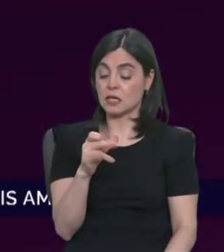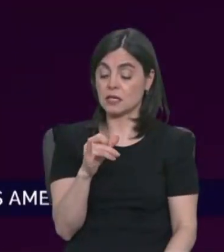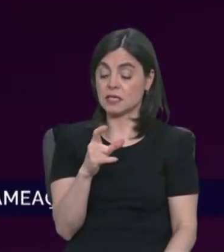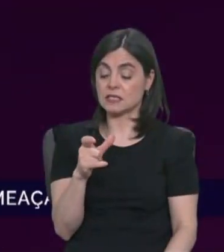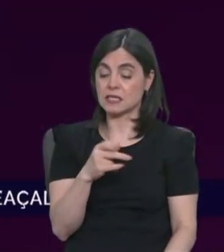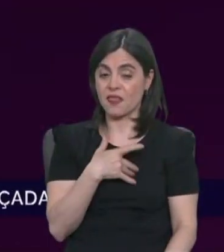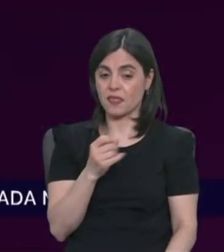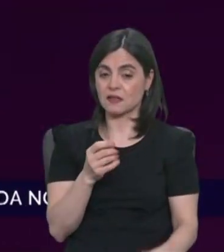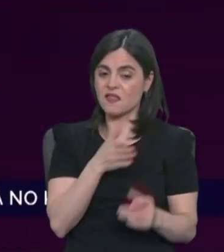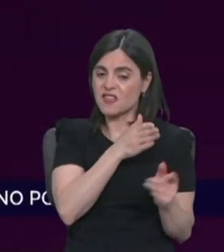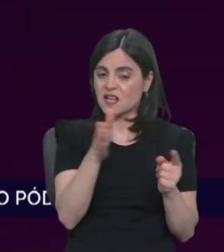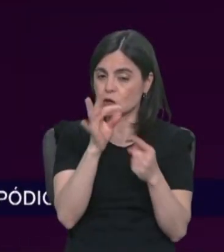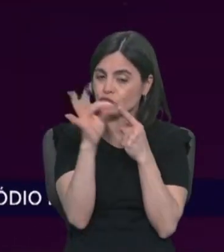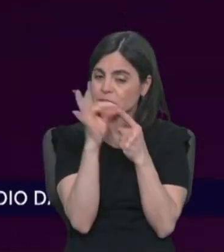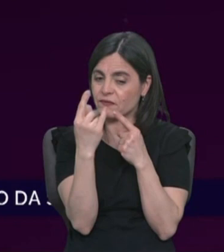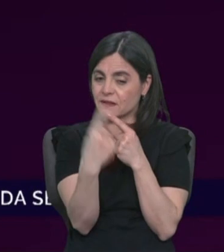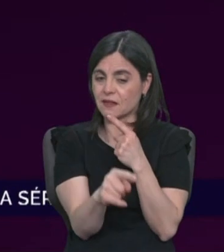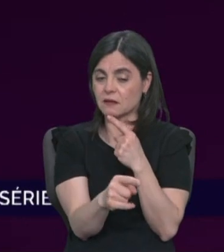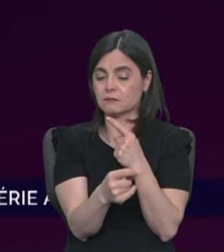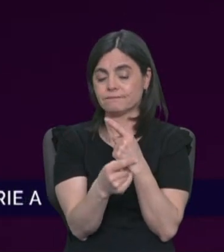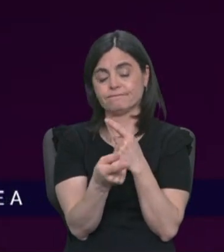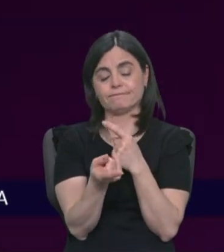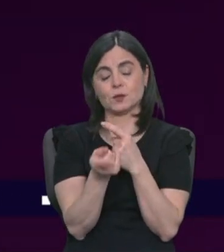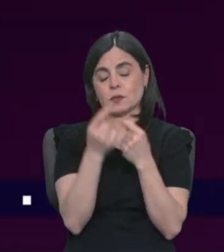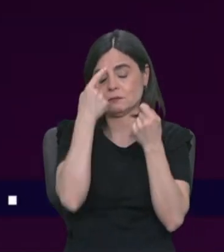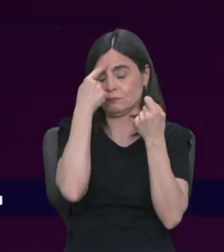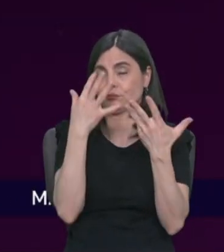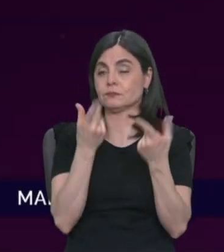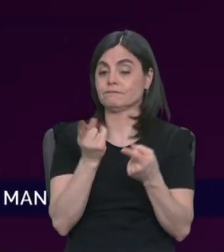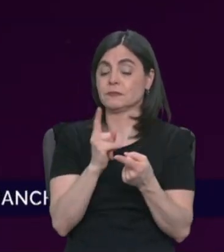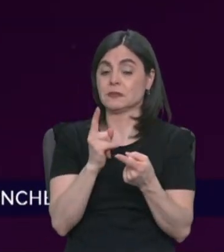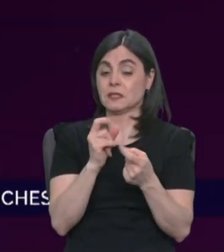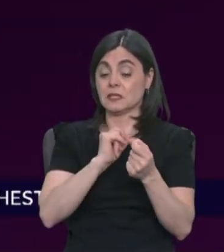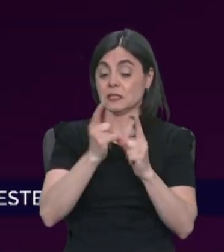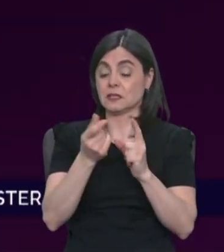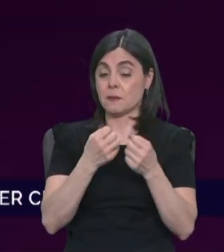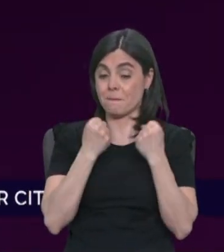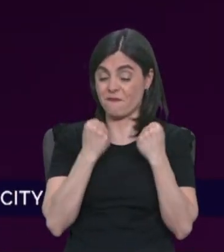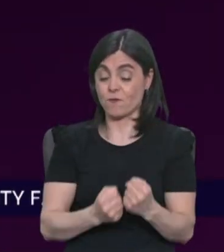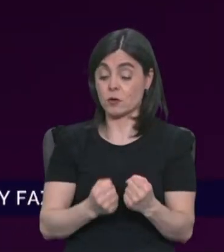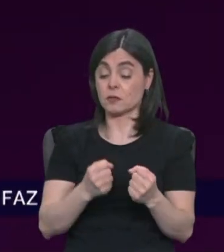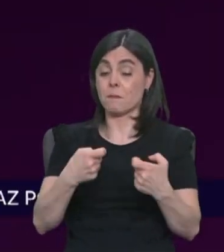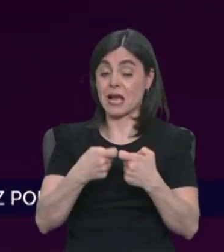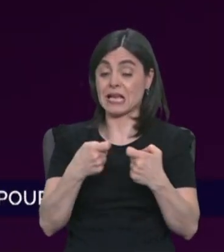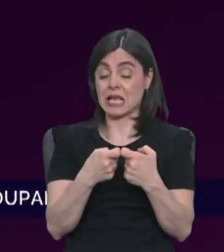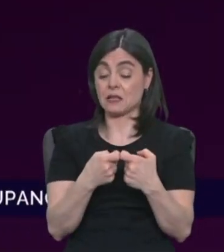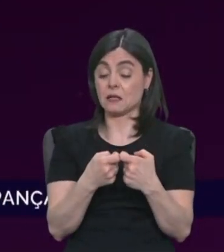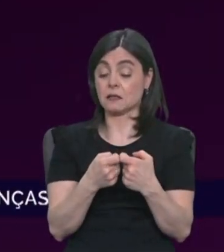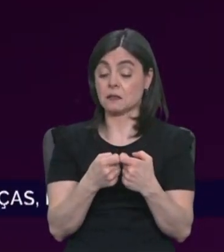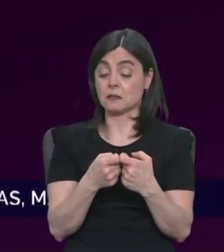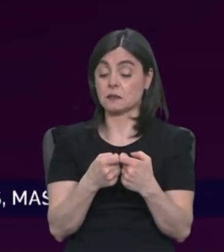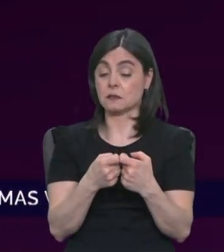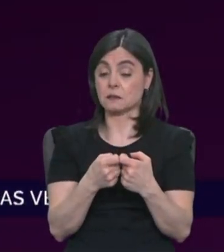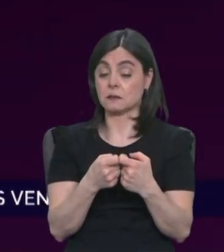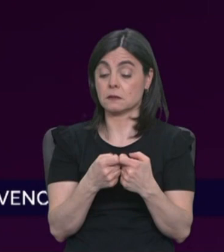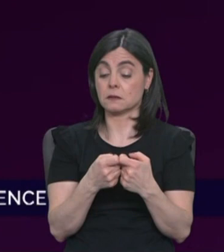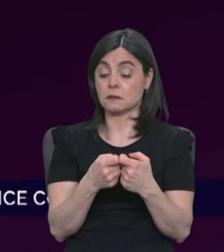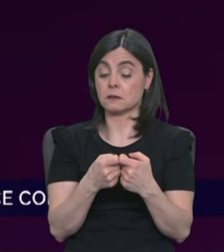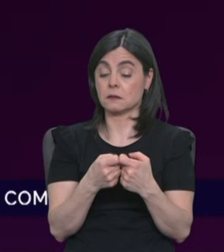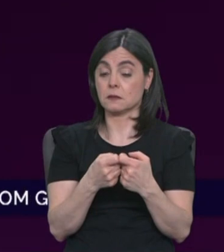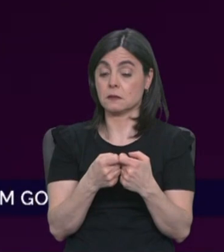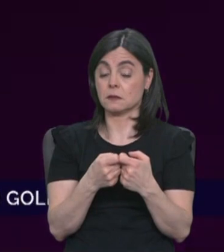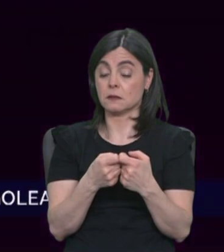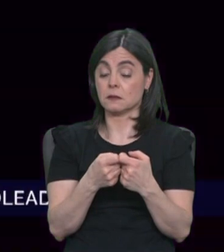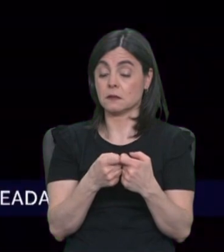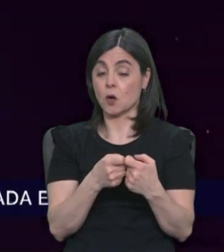direção específica. Isso não é tão surpreendente como isso. Estrelas extraordinariamente magnéticas, esses campos magnéticos fazem com que